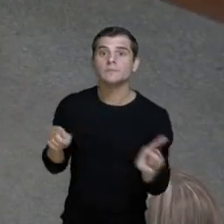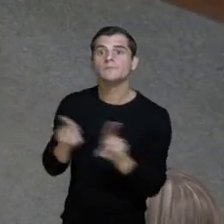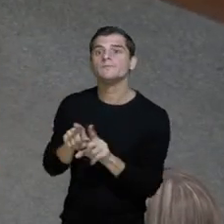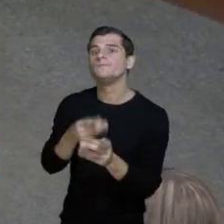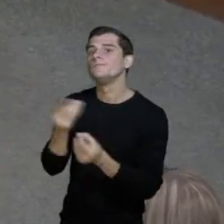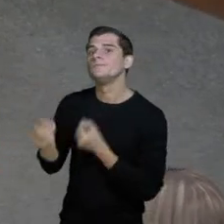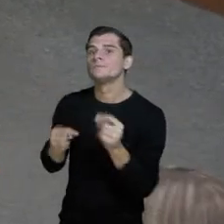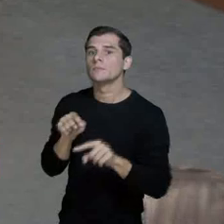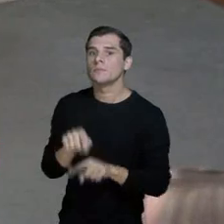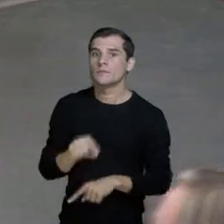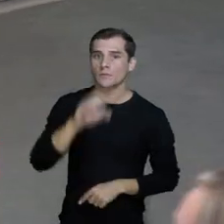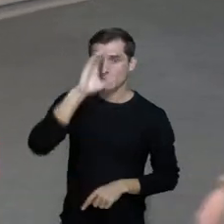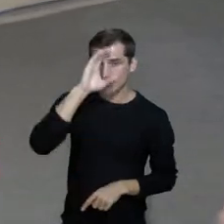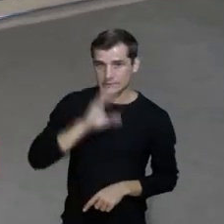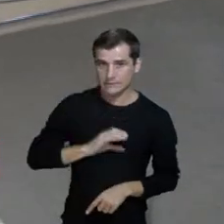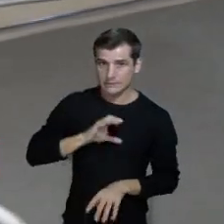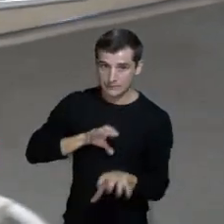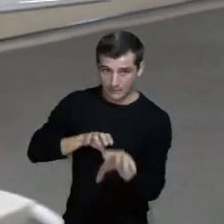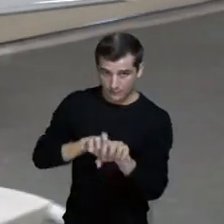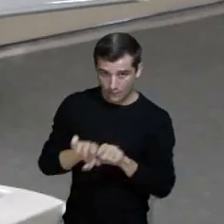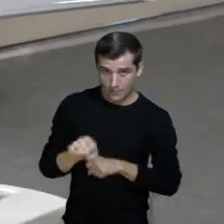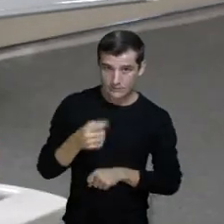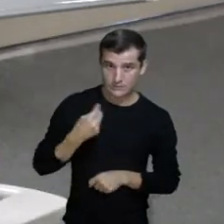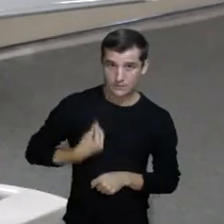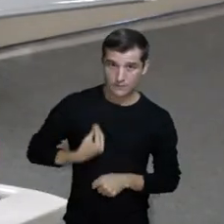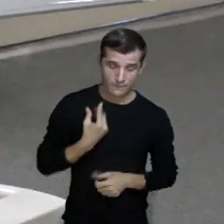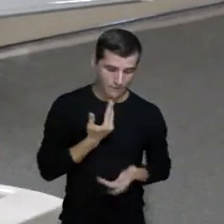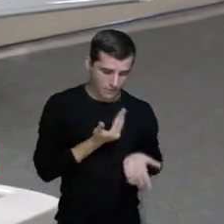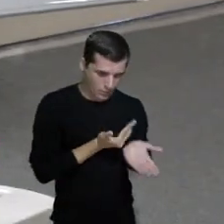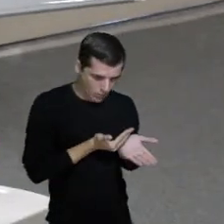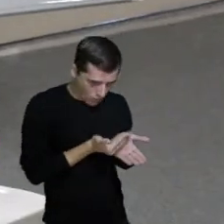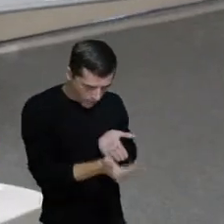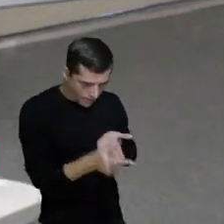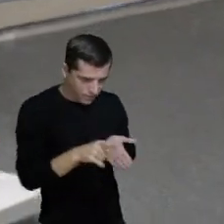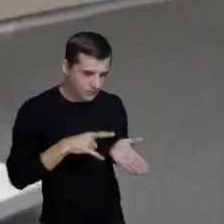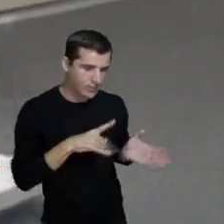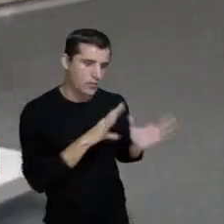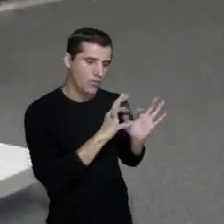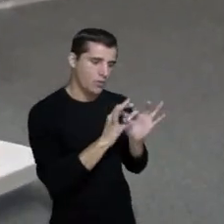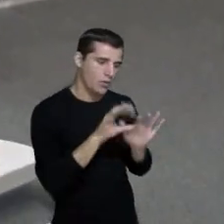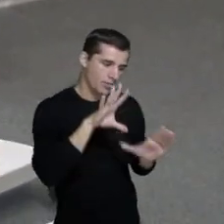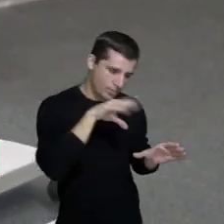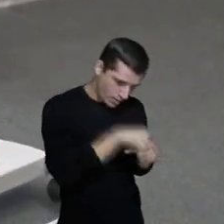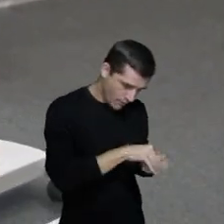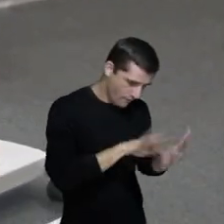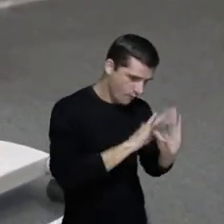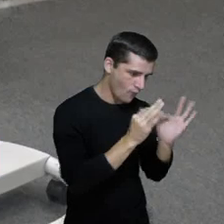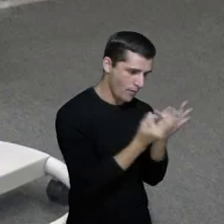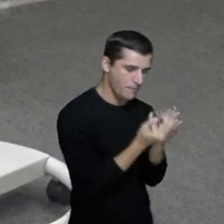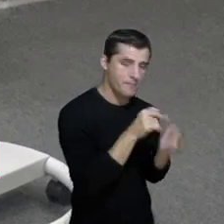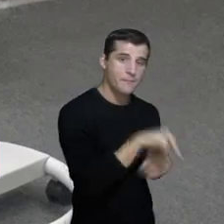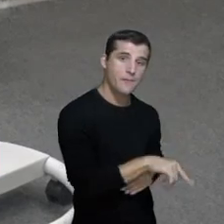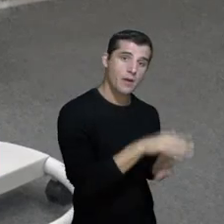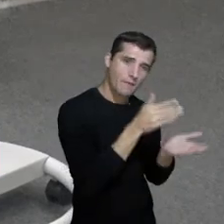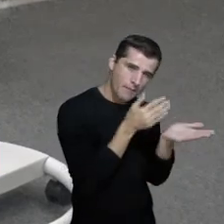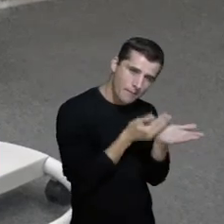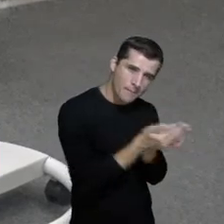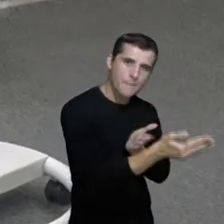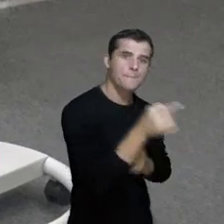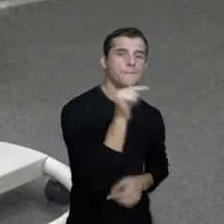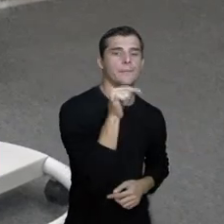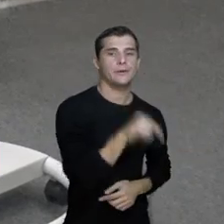Cidadania que começa lá então desde o contexto familiar desde o contexto